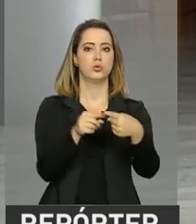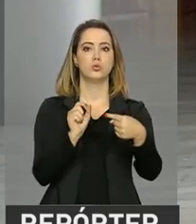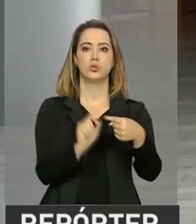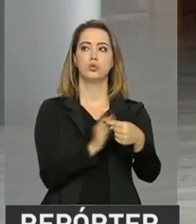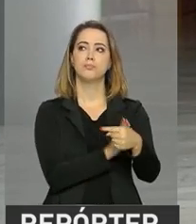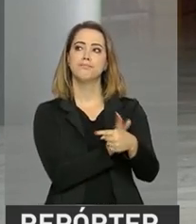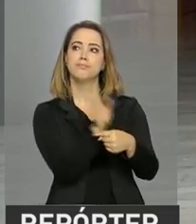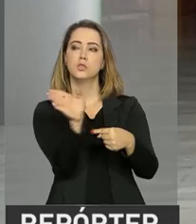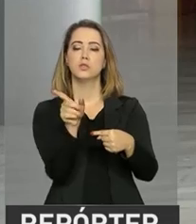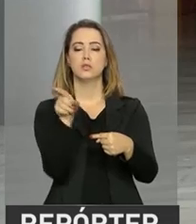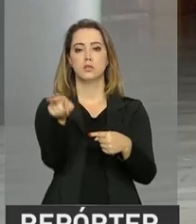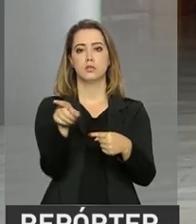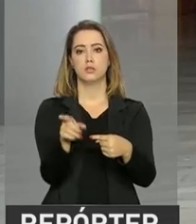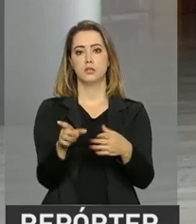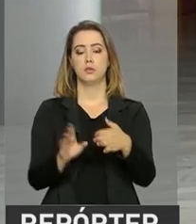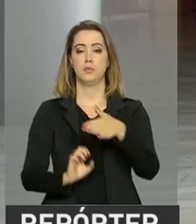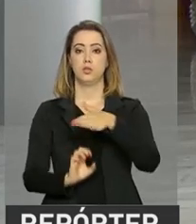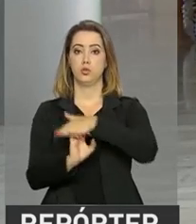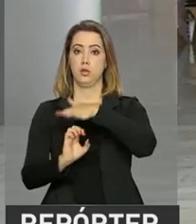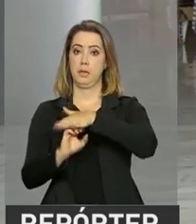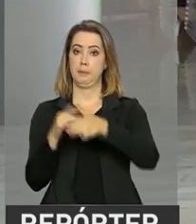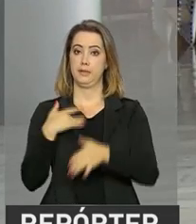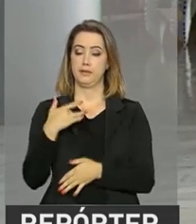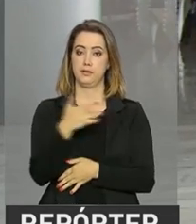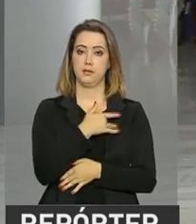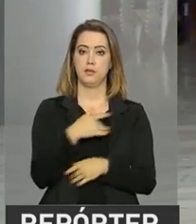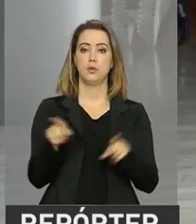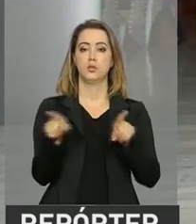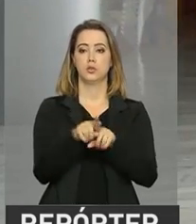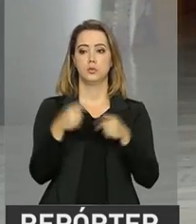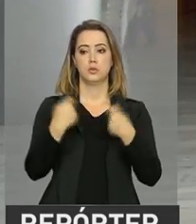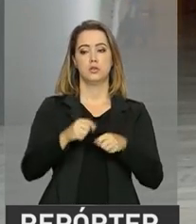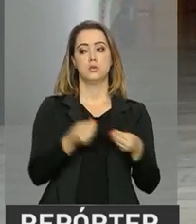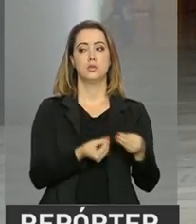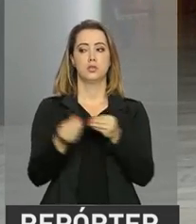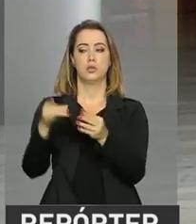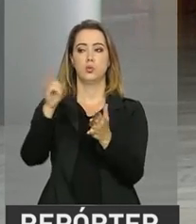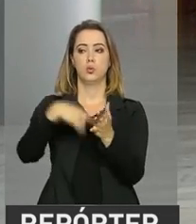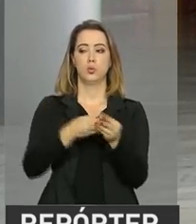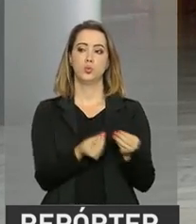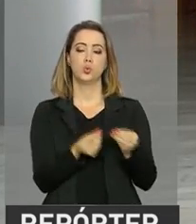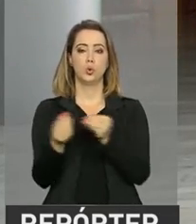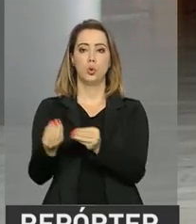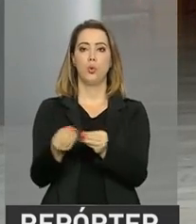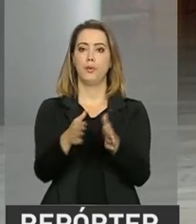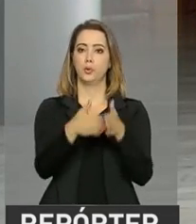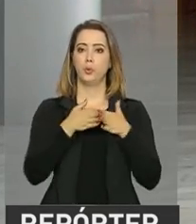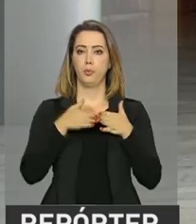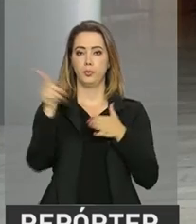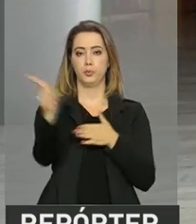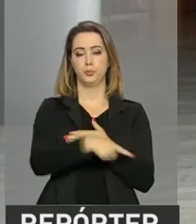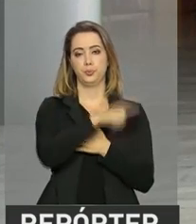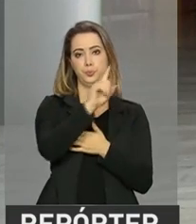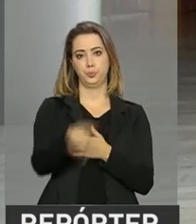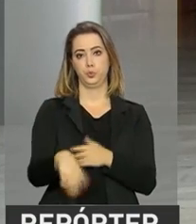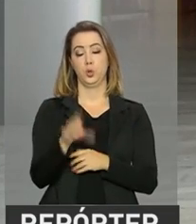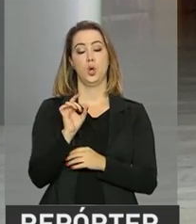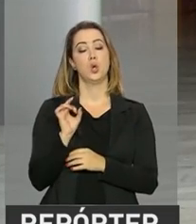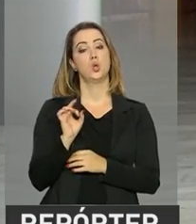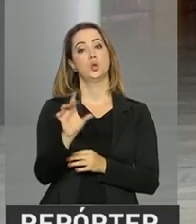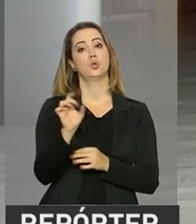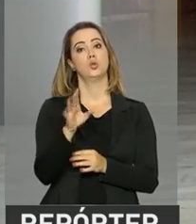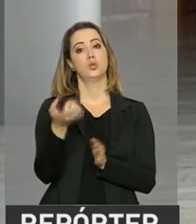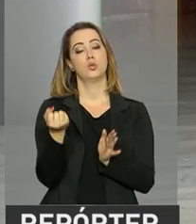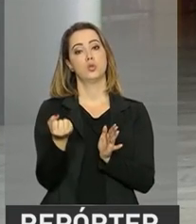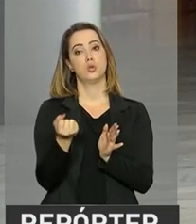o cancelamento, que terá que fornecer também o comprovante desse pedido. A resolução se aplica somente aos chamados